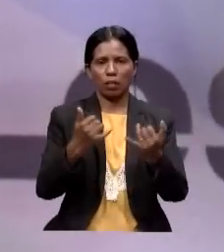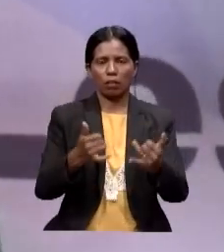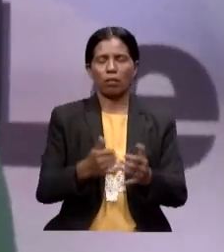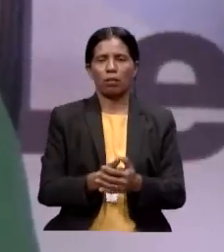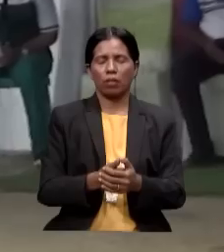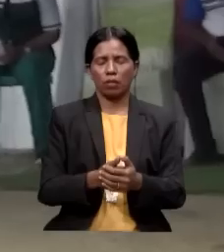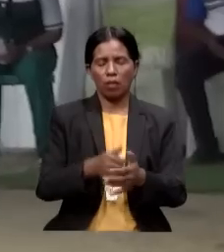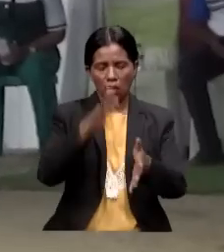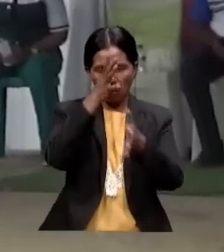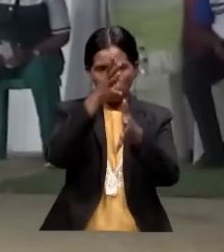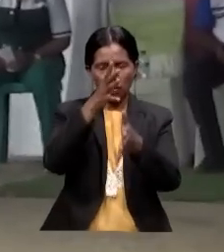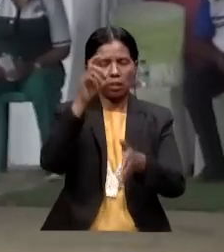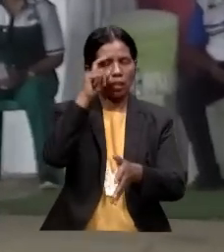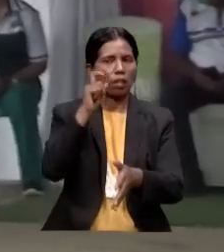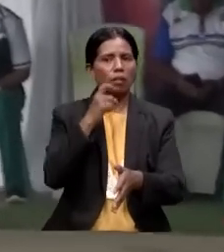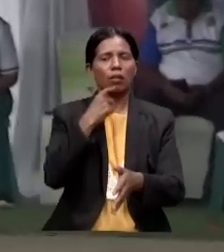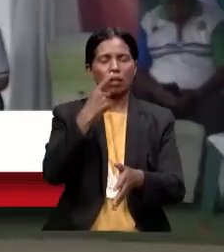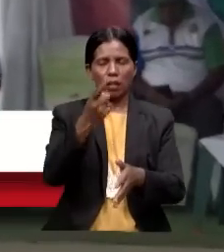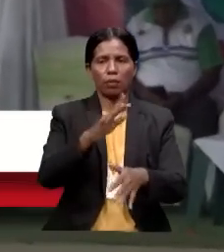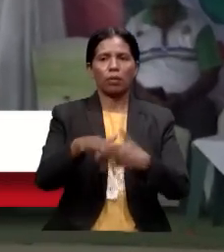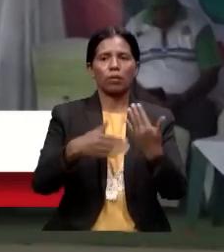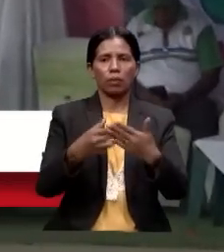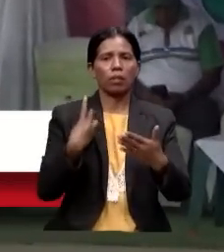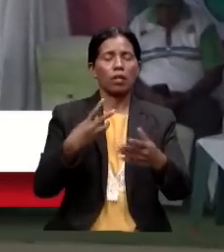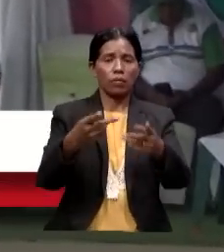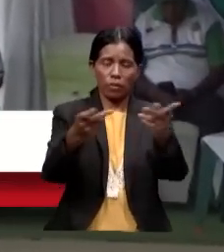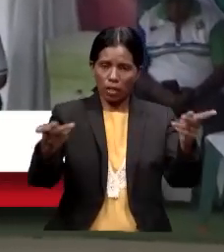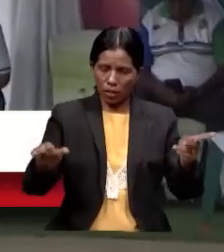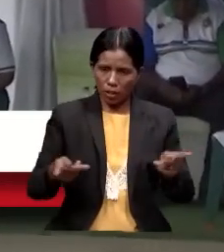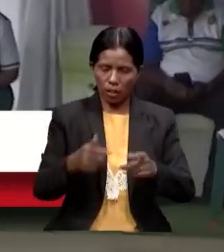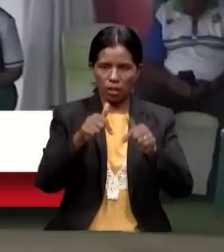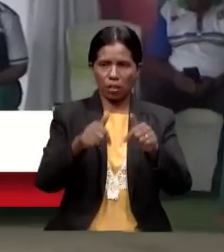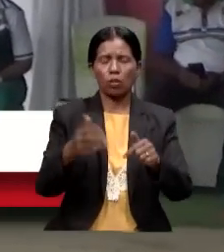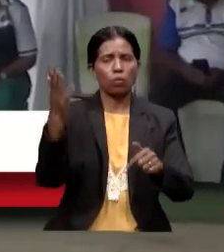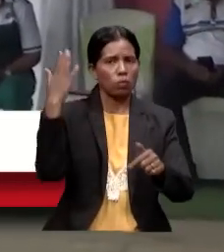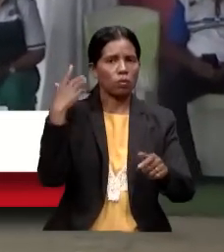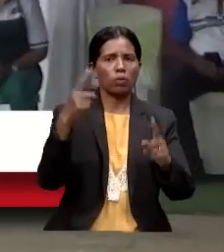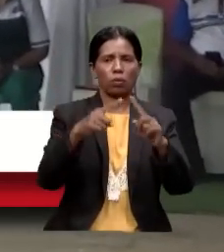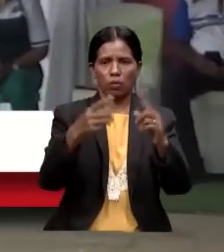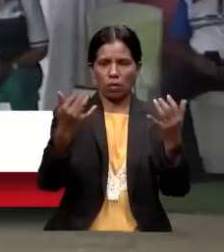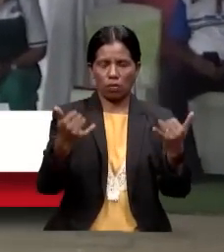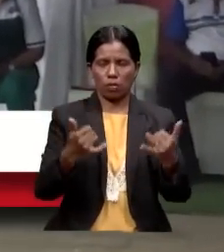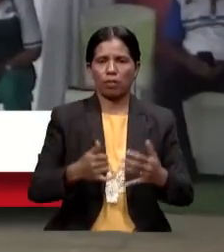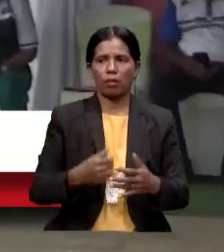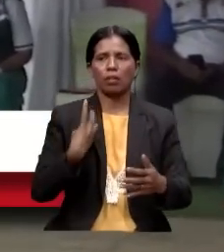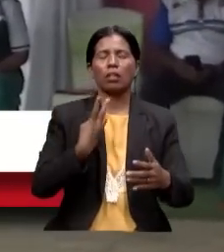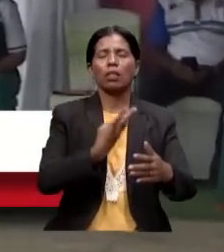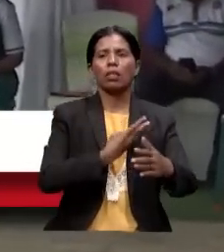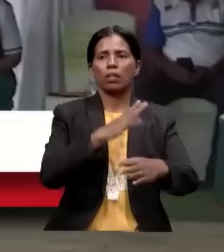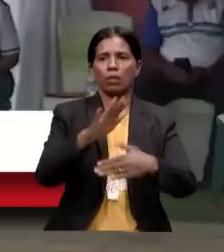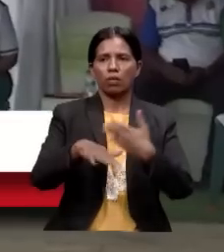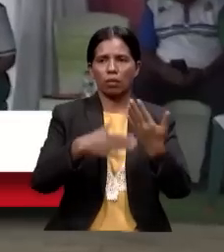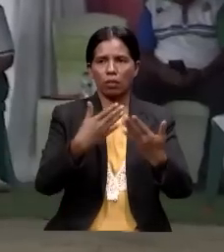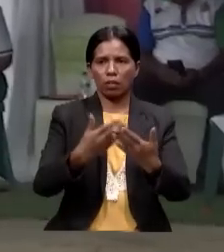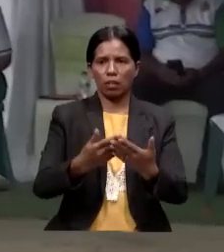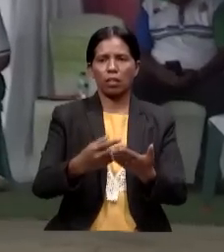ito hututu, ia itenezo na hene, ulu keras to agora, ita hututu,